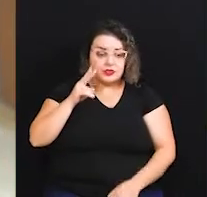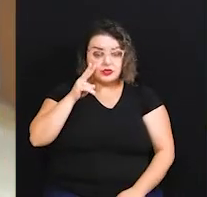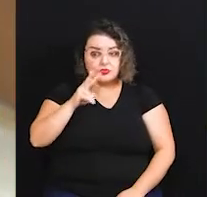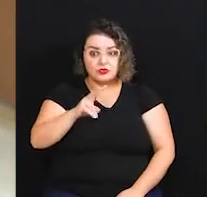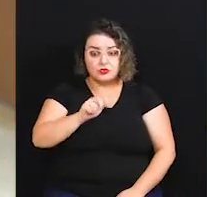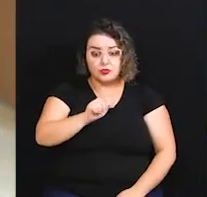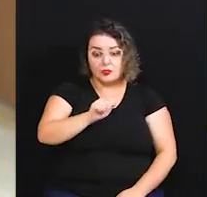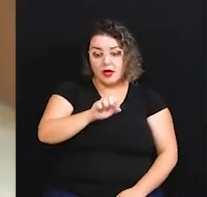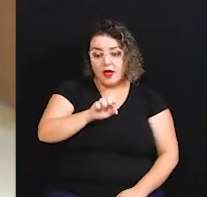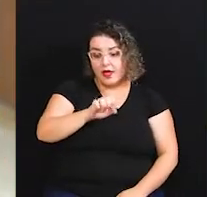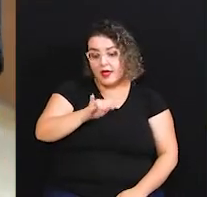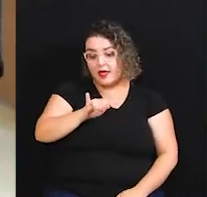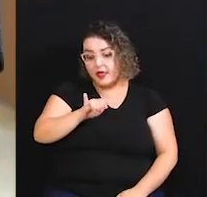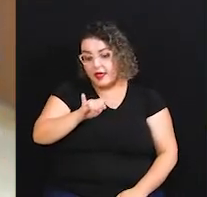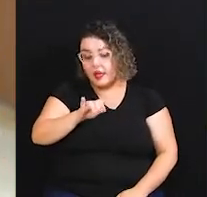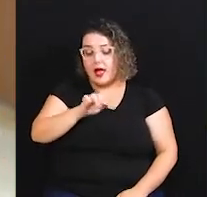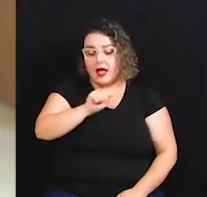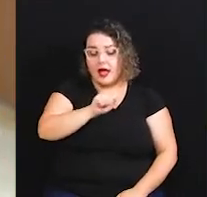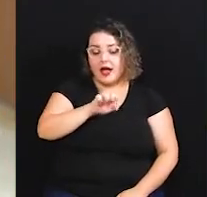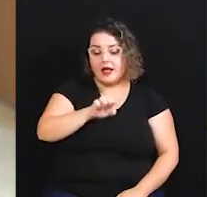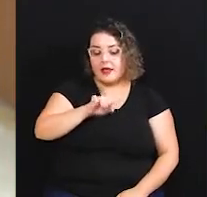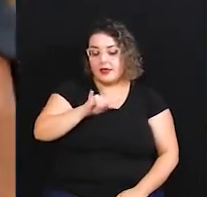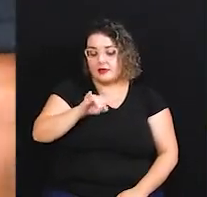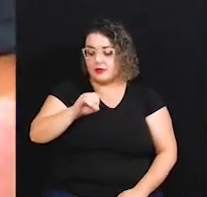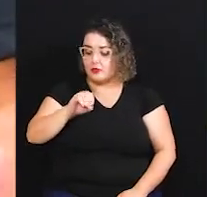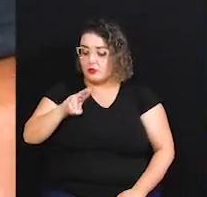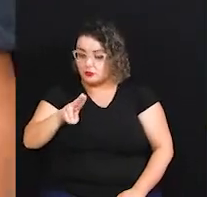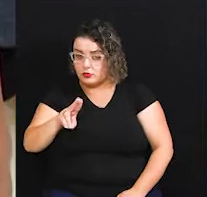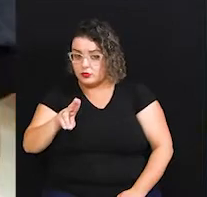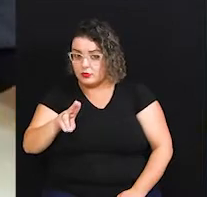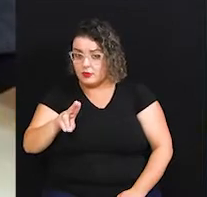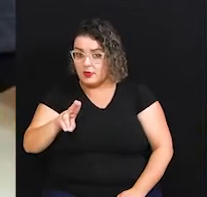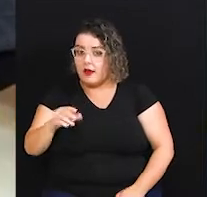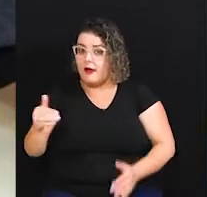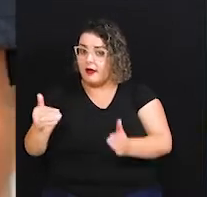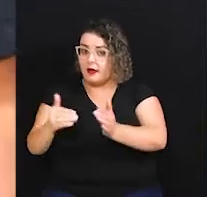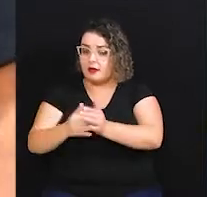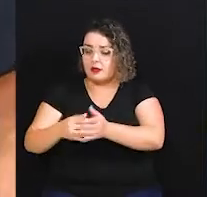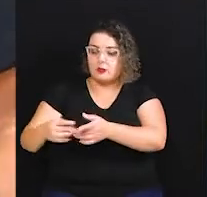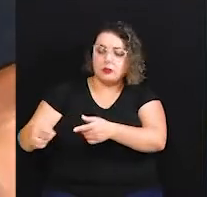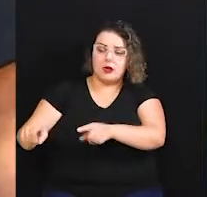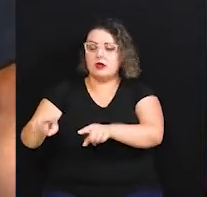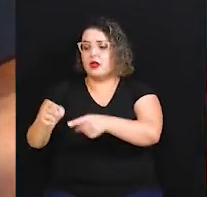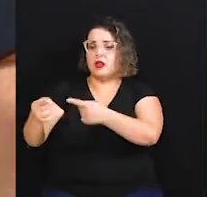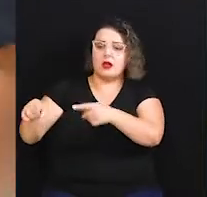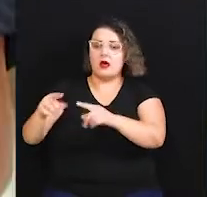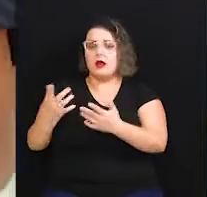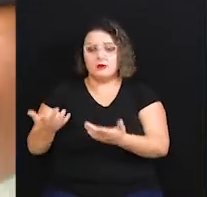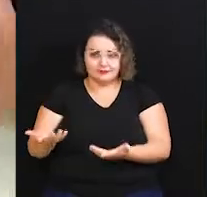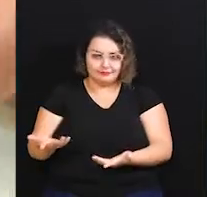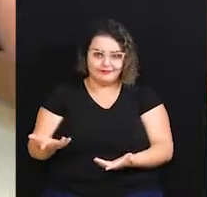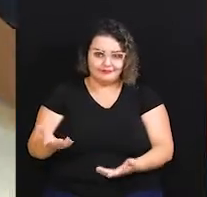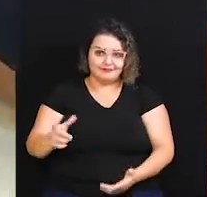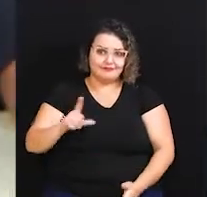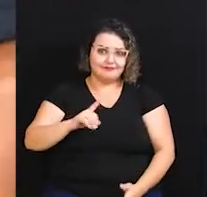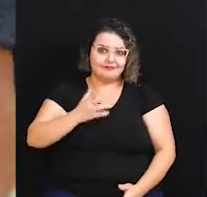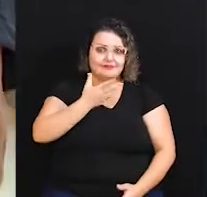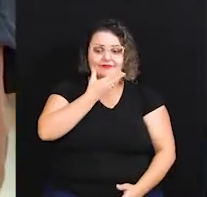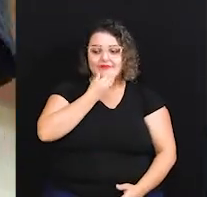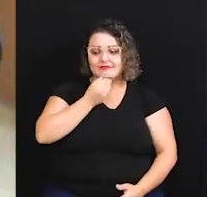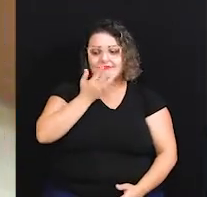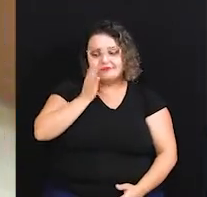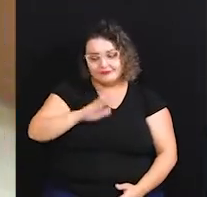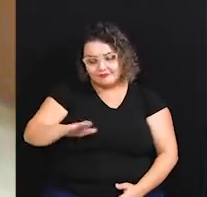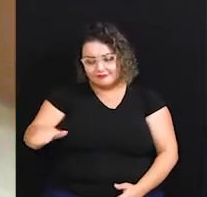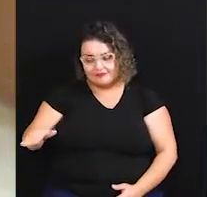ver desde do A, E, I, O, U, a grande formação, de ver tantos músicos hoje. Tem meninos que saíram